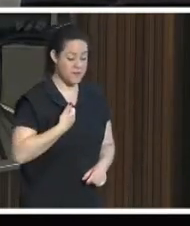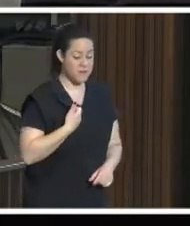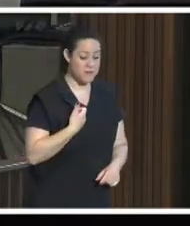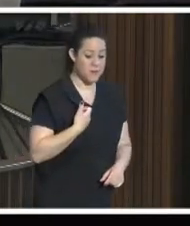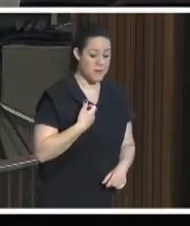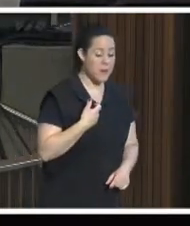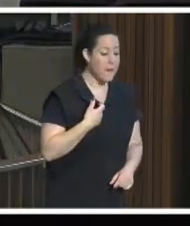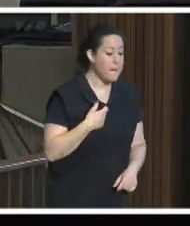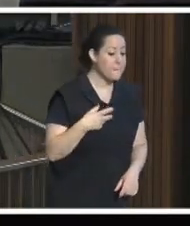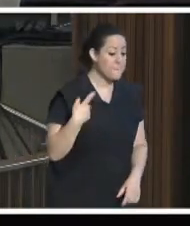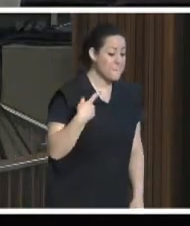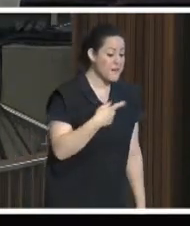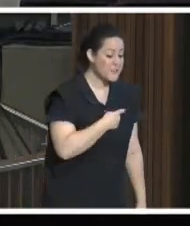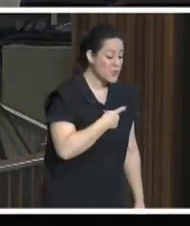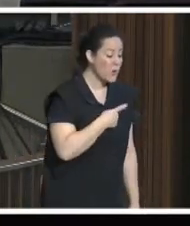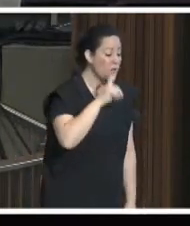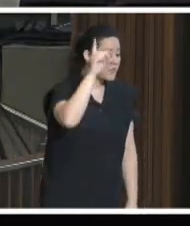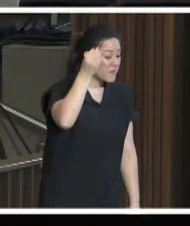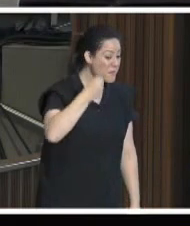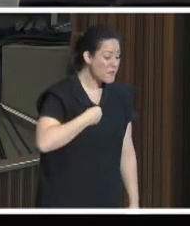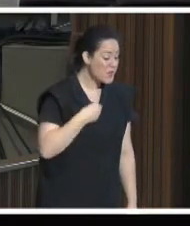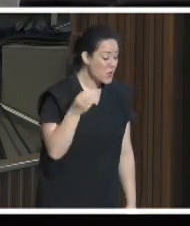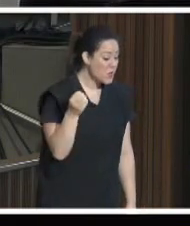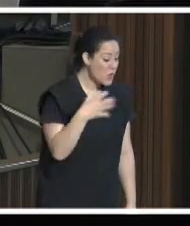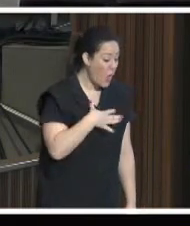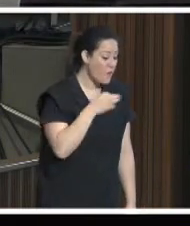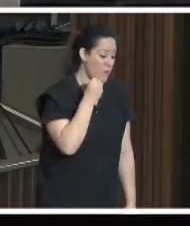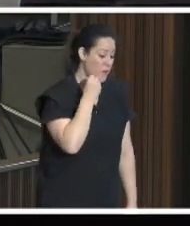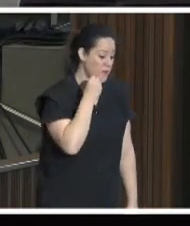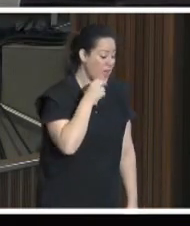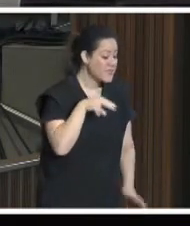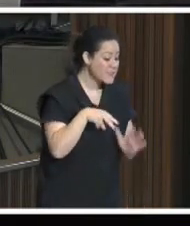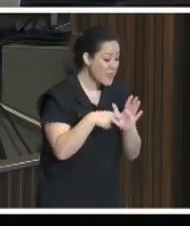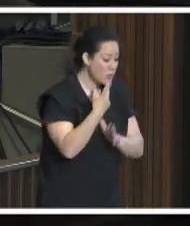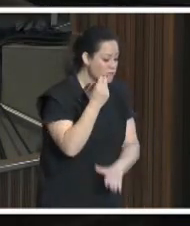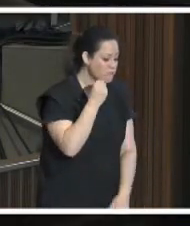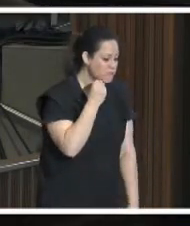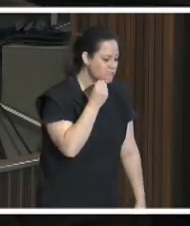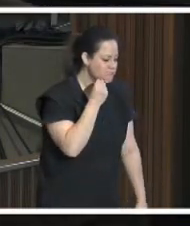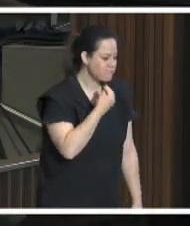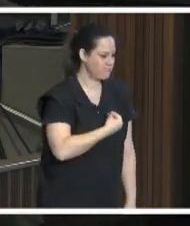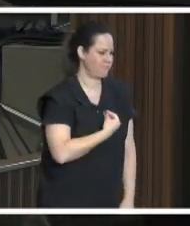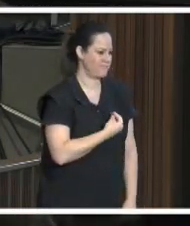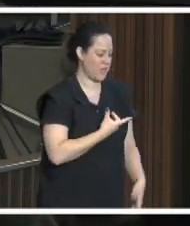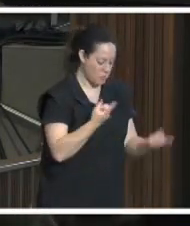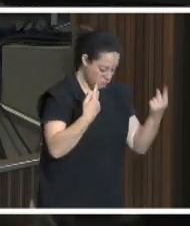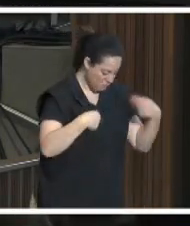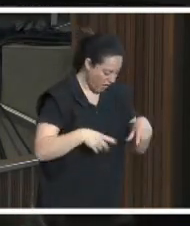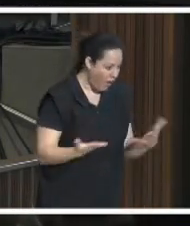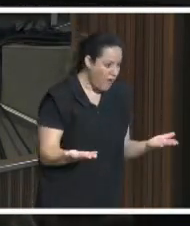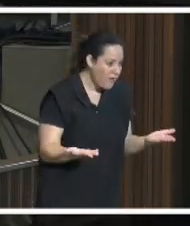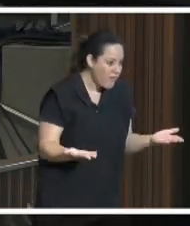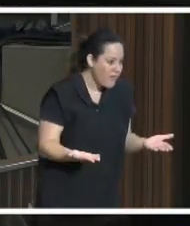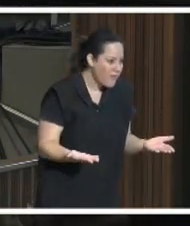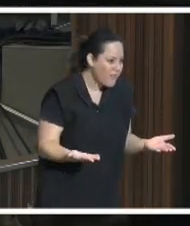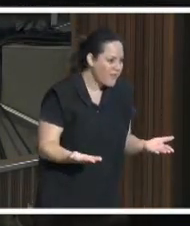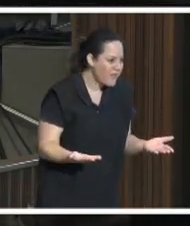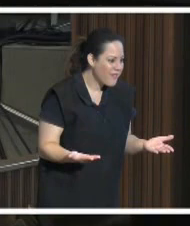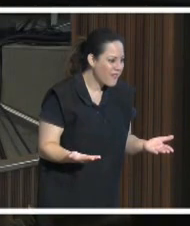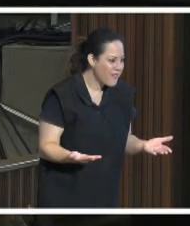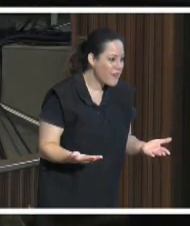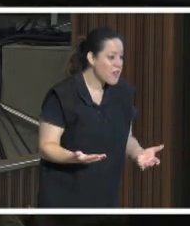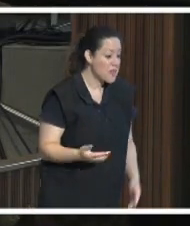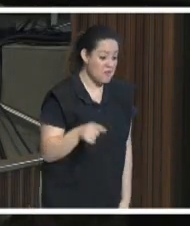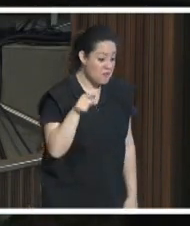pastor, Deus me deu uma segunda chance, eu estou aqui. É interessante, porque não era ele que estava